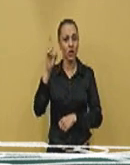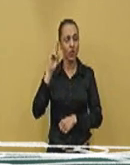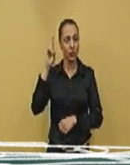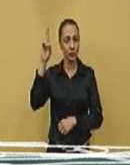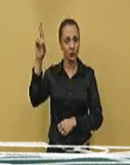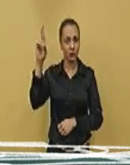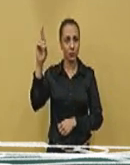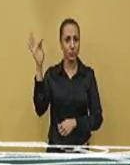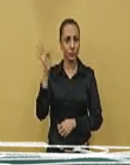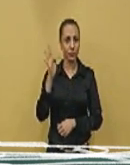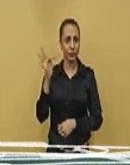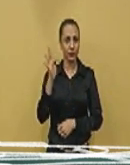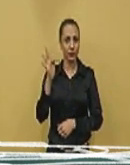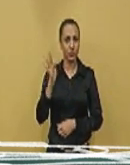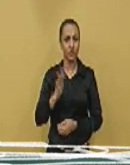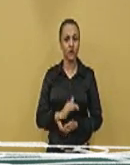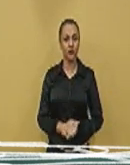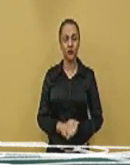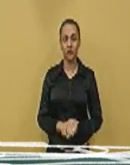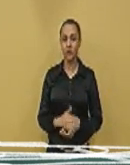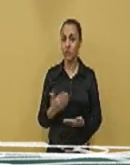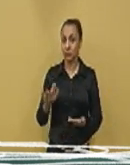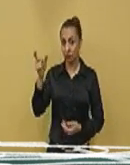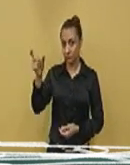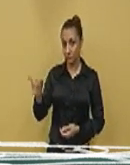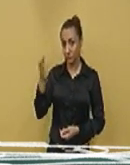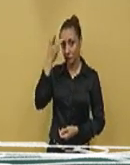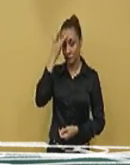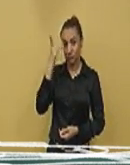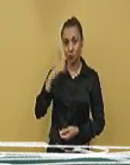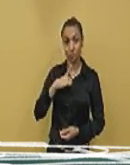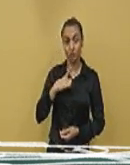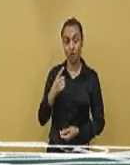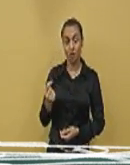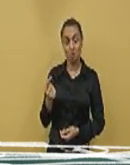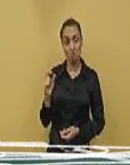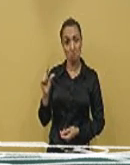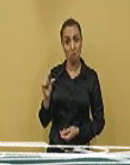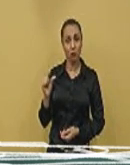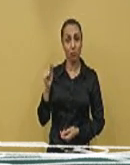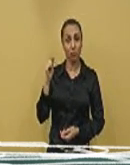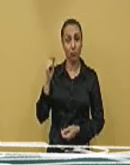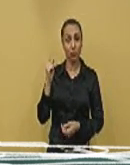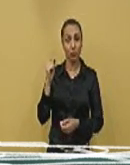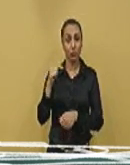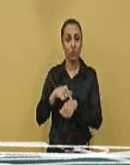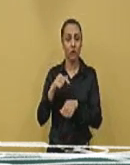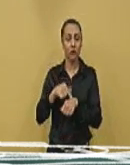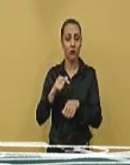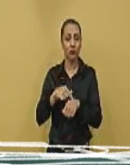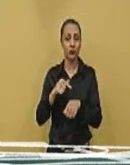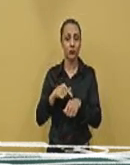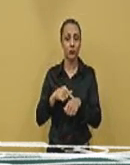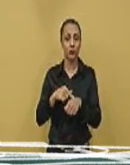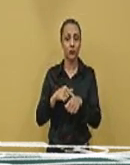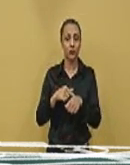faculdade. Para uma pessoa que tem tão pouco tempo de instituição federal de ensino superior,